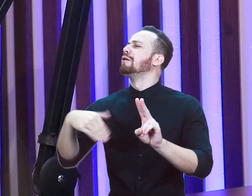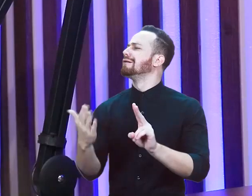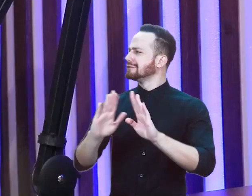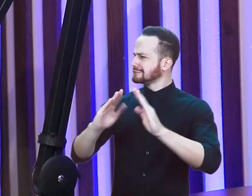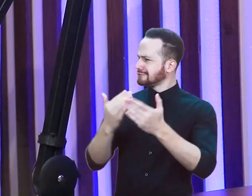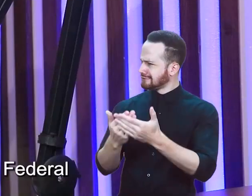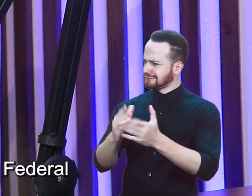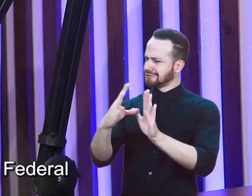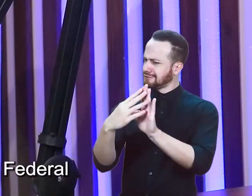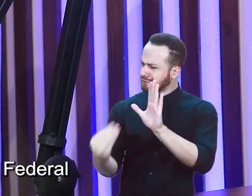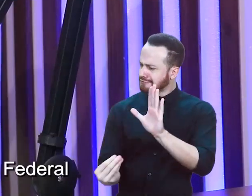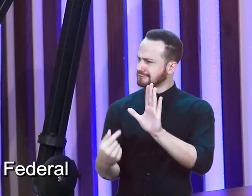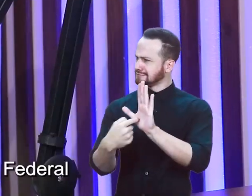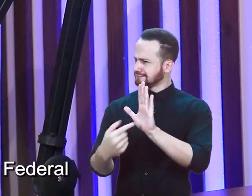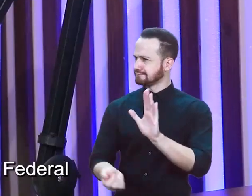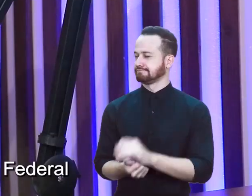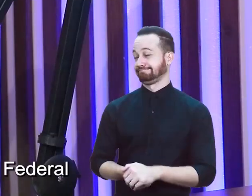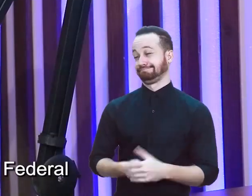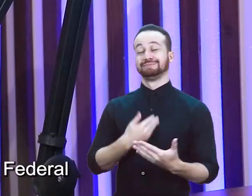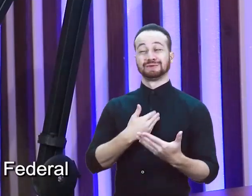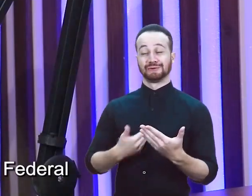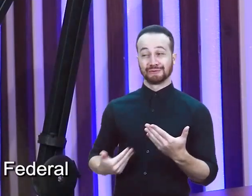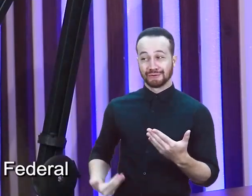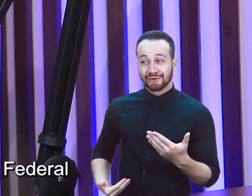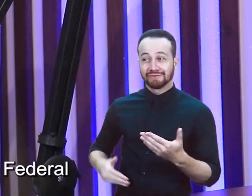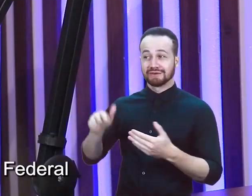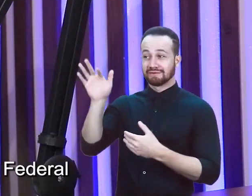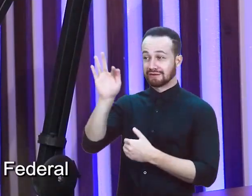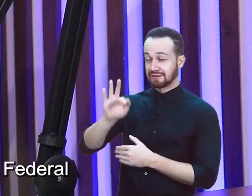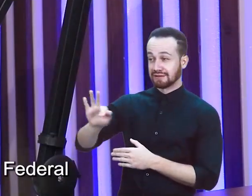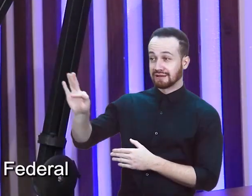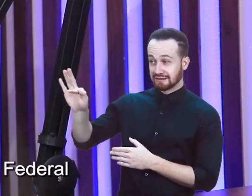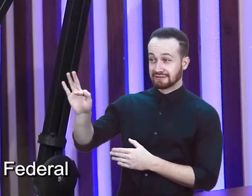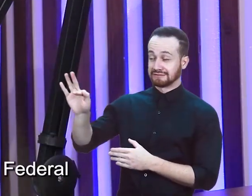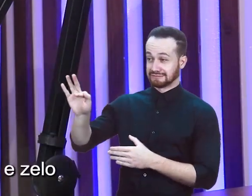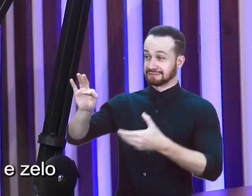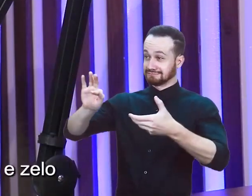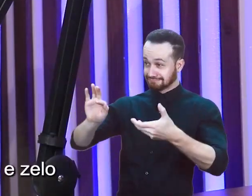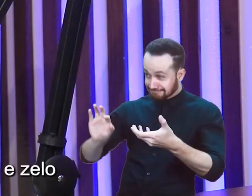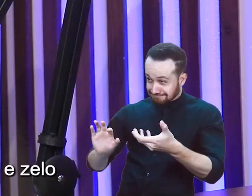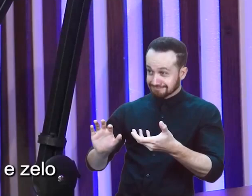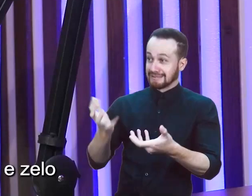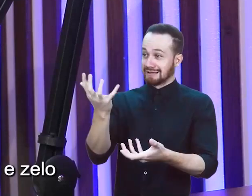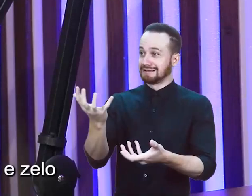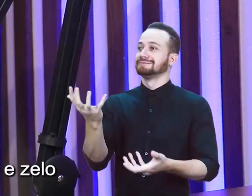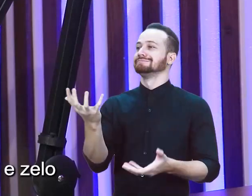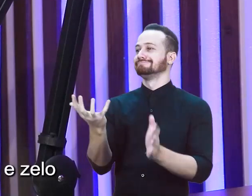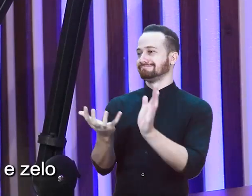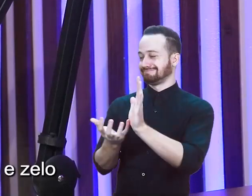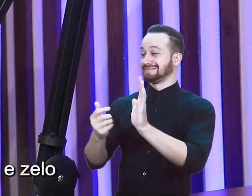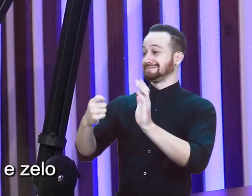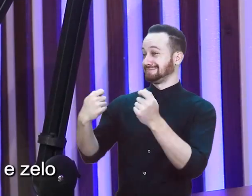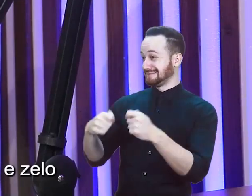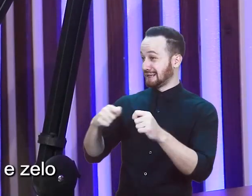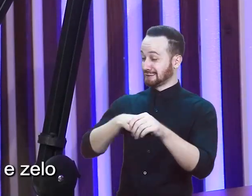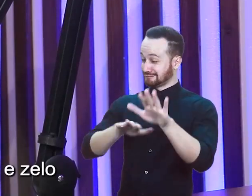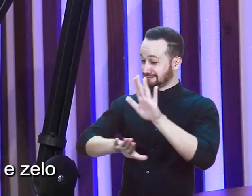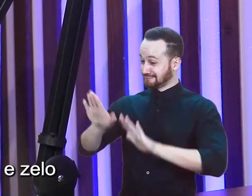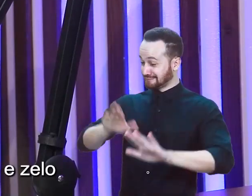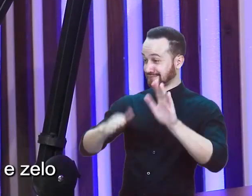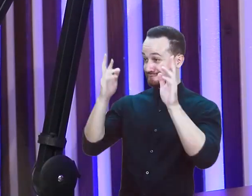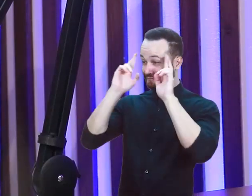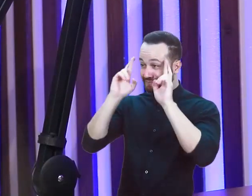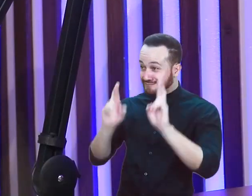isso? Então, o governo federal, a Câmara Federal, deveria ter mais cuidado, respeito